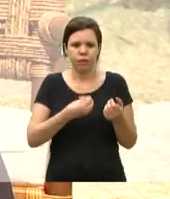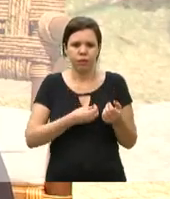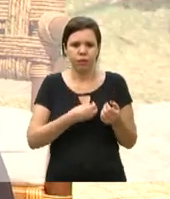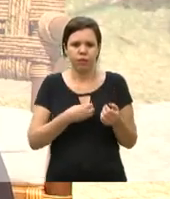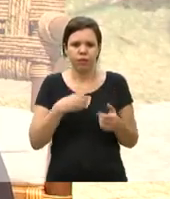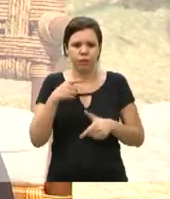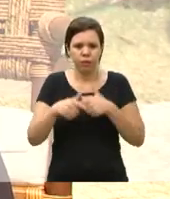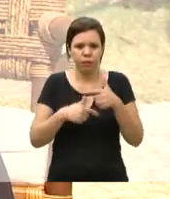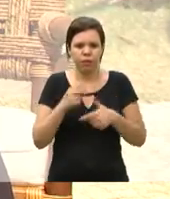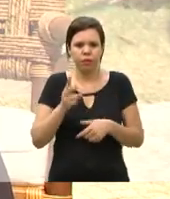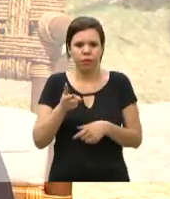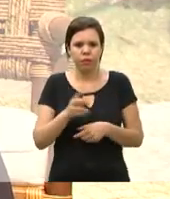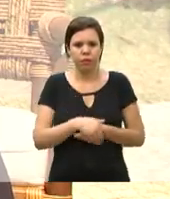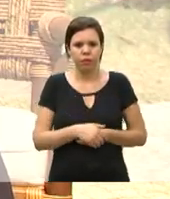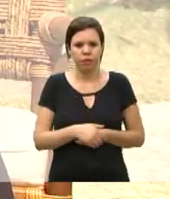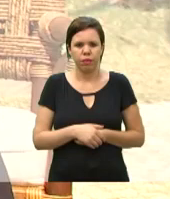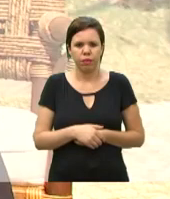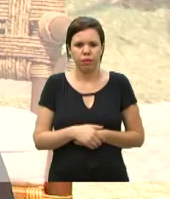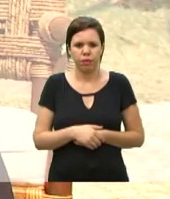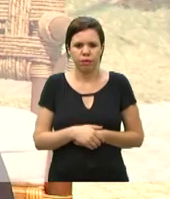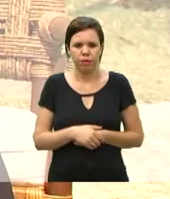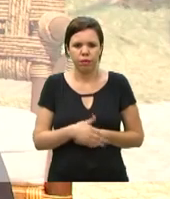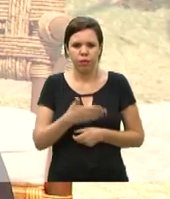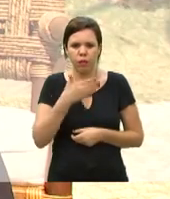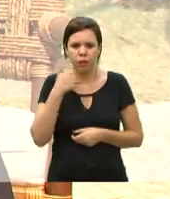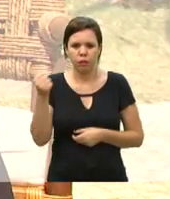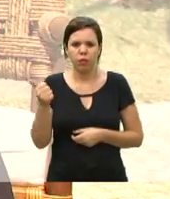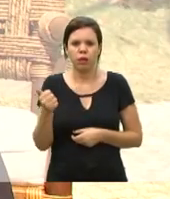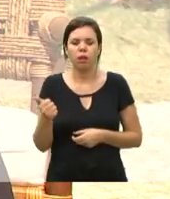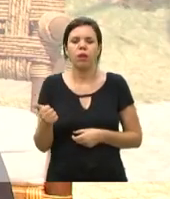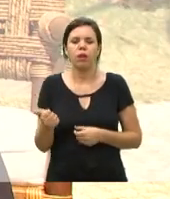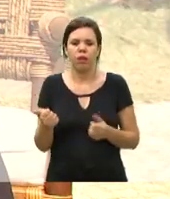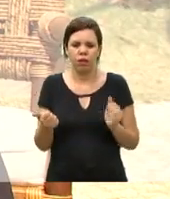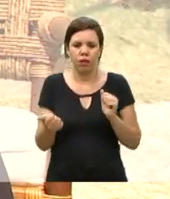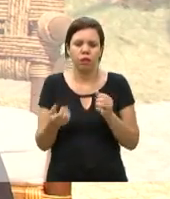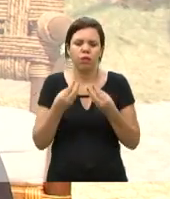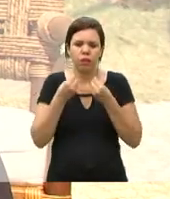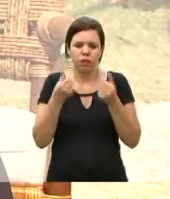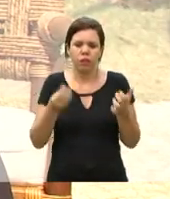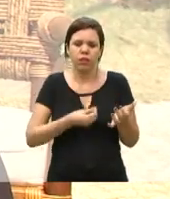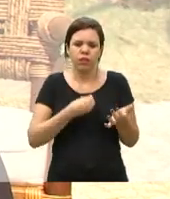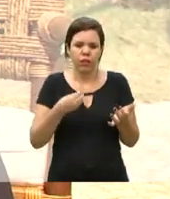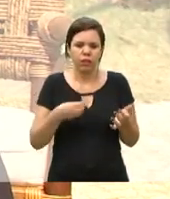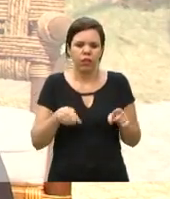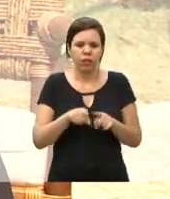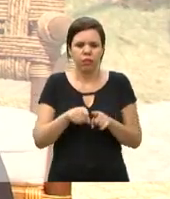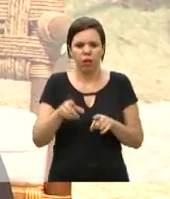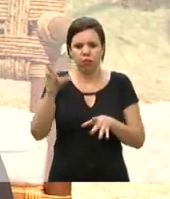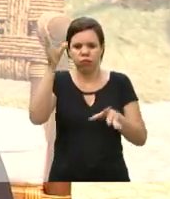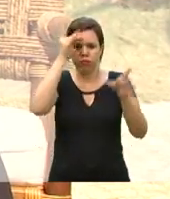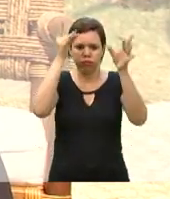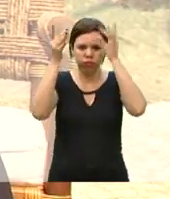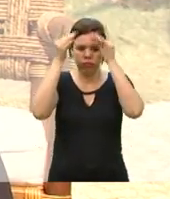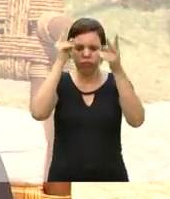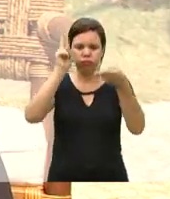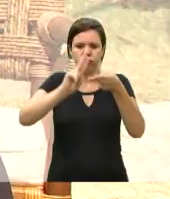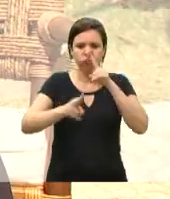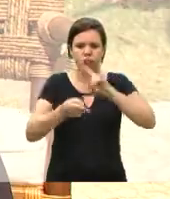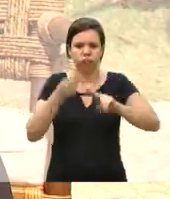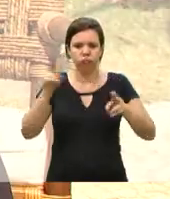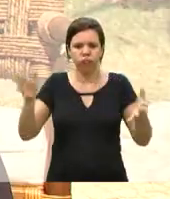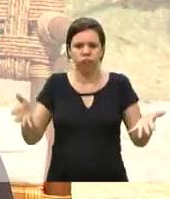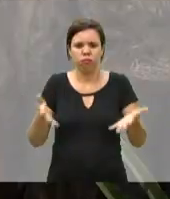a gente trabalha sempre para melhor qualidade de vida e o aprimoramento das